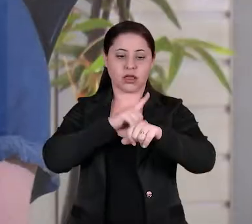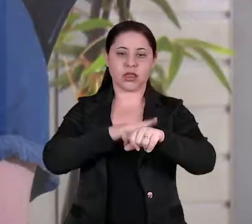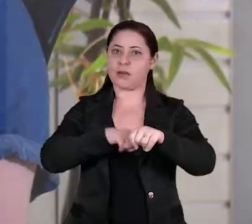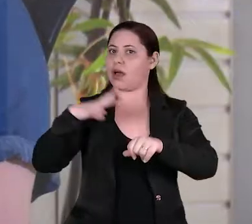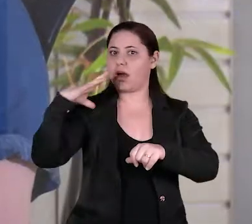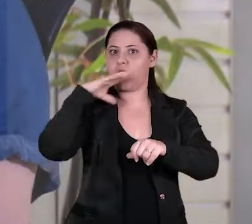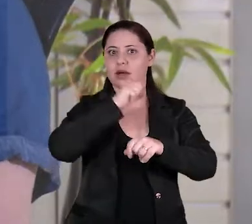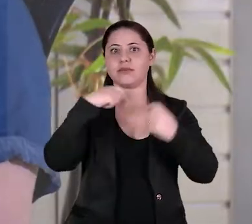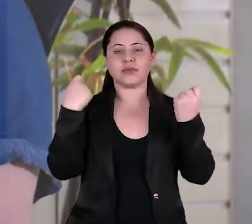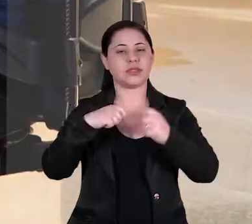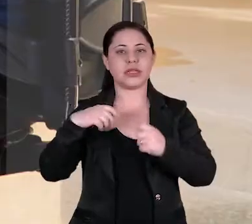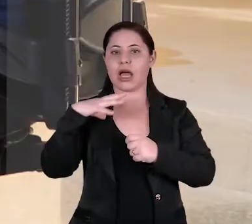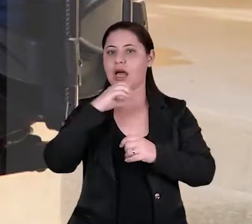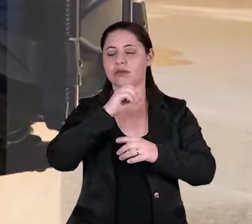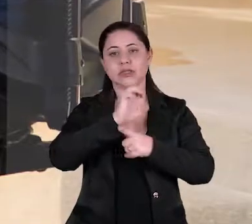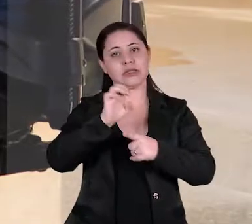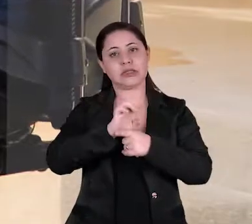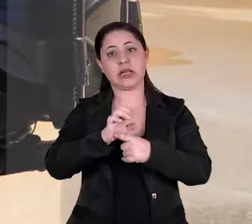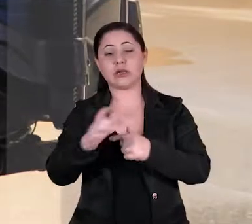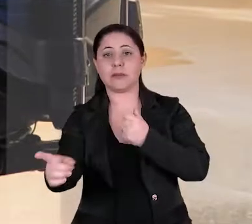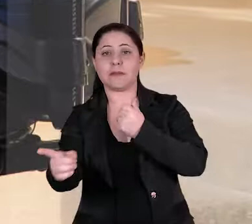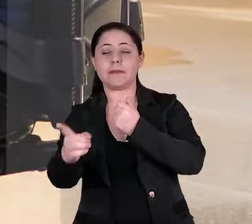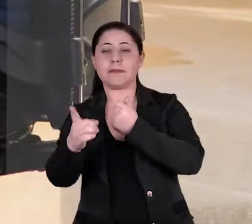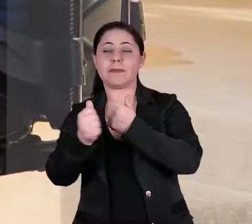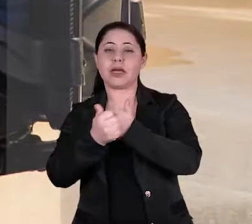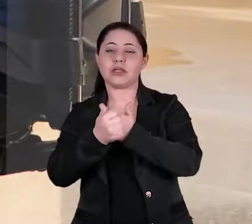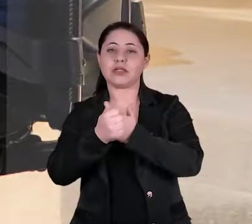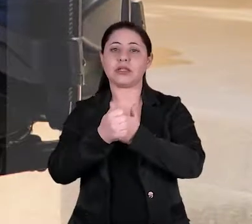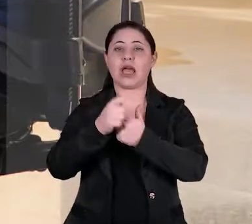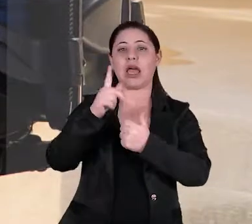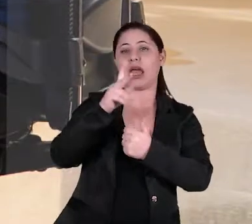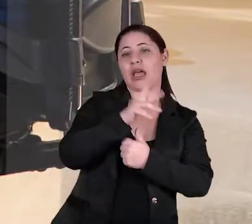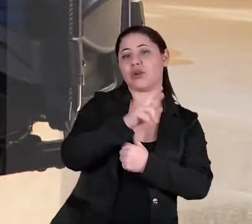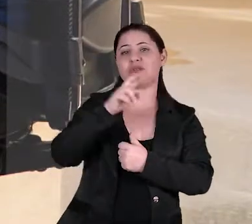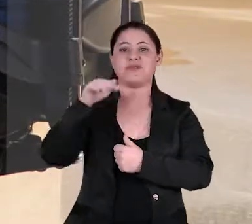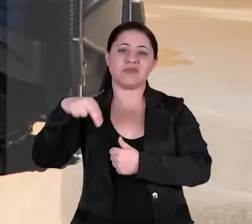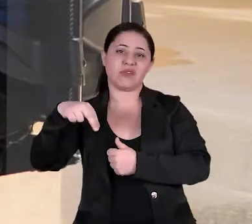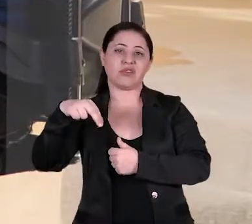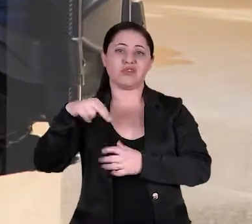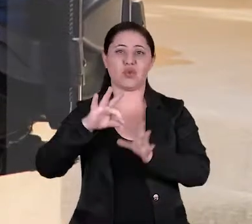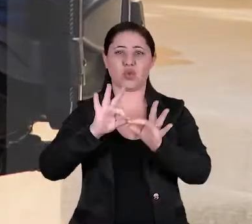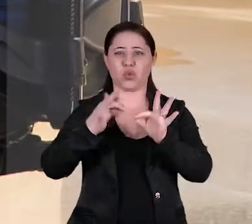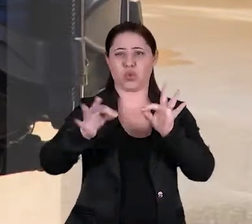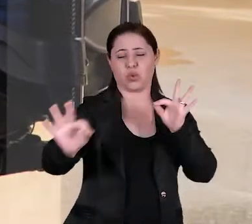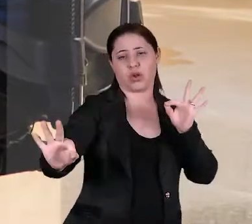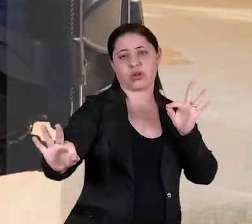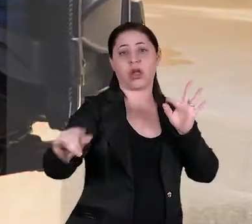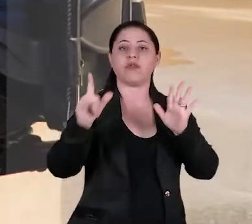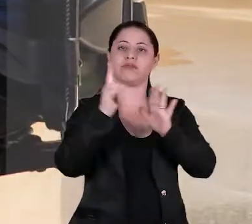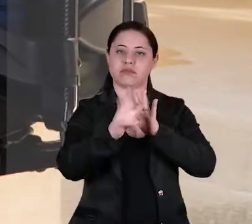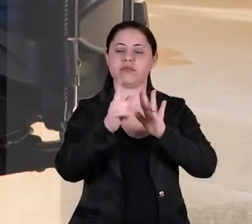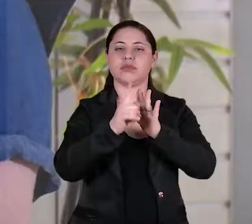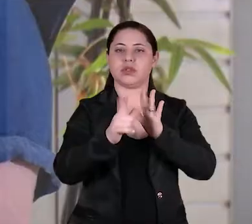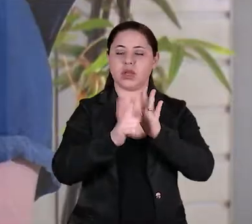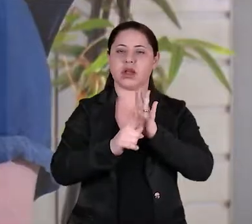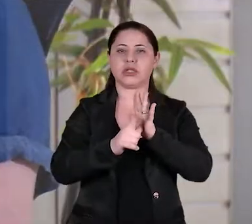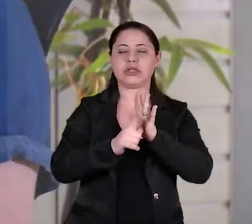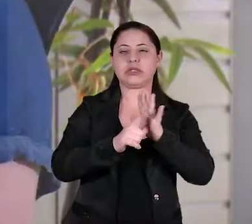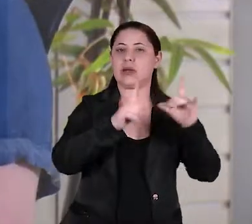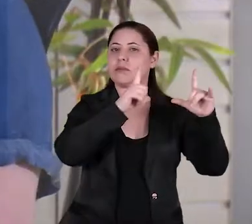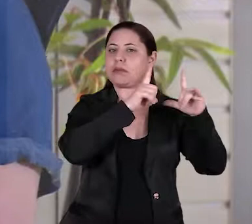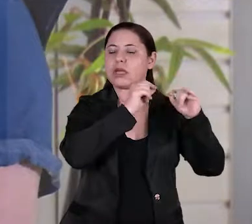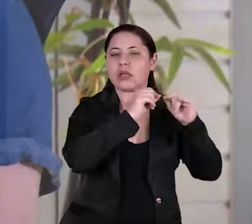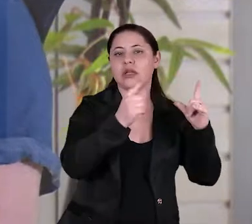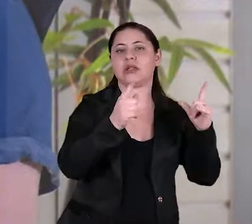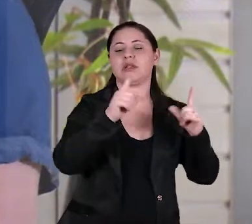gente precisa ser estados próximos, não pode ser, por exemplo, Rio Grande do Norte, é muito longe. Então a gente roda uma lista Distrito